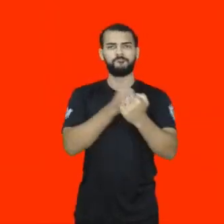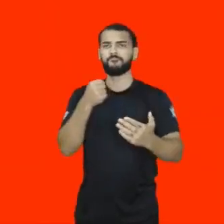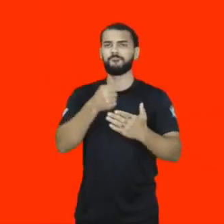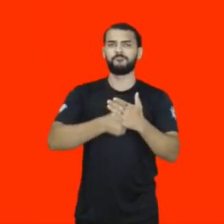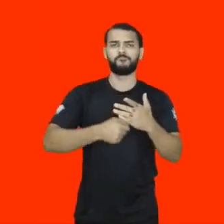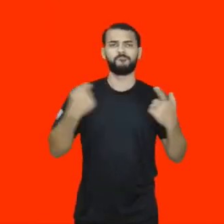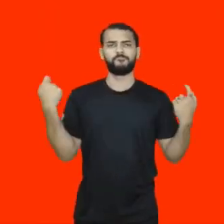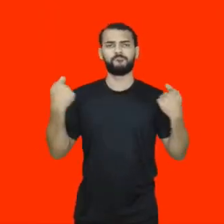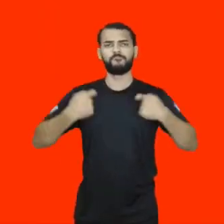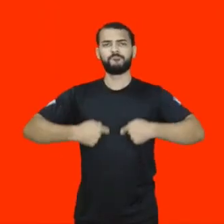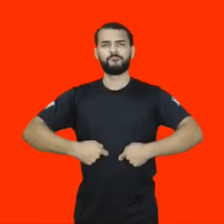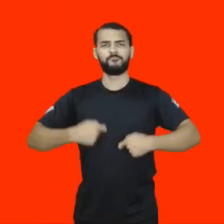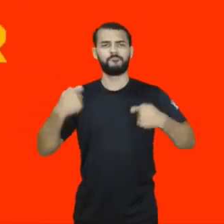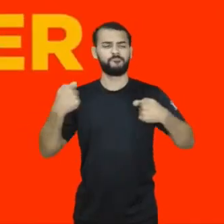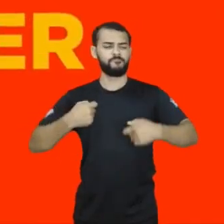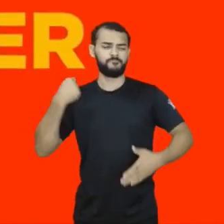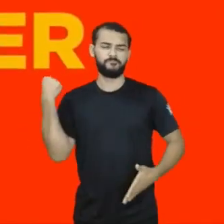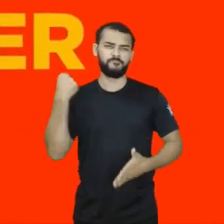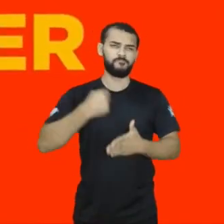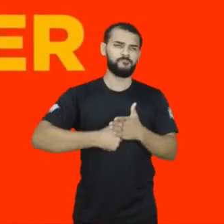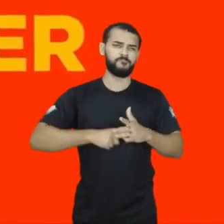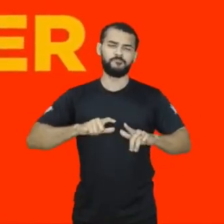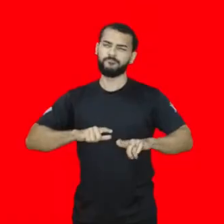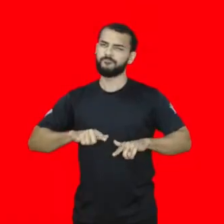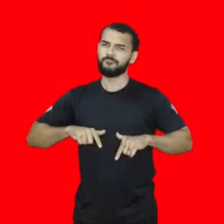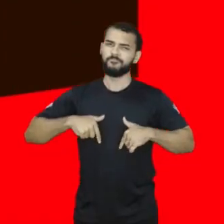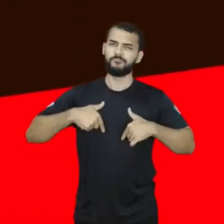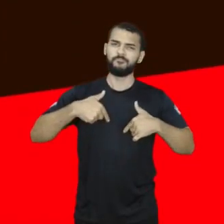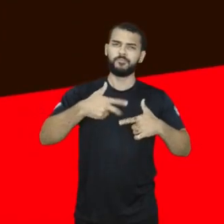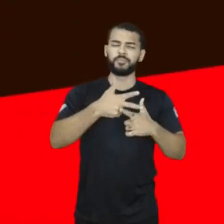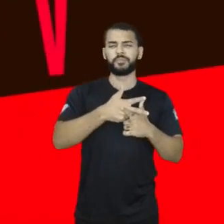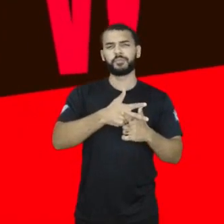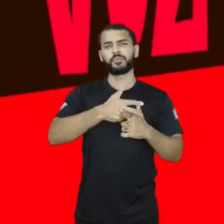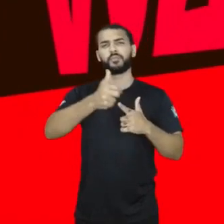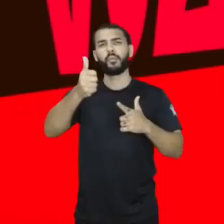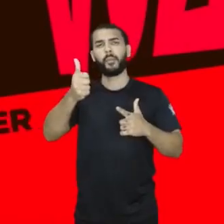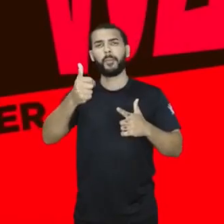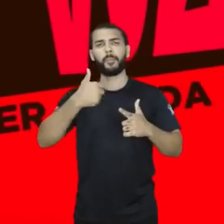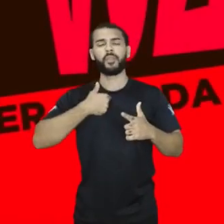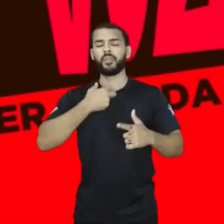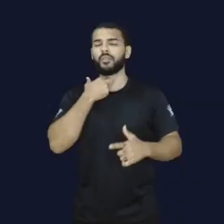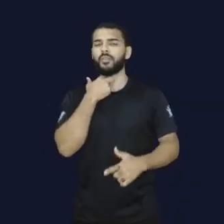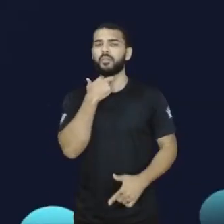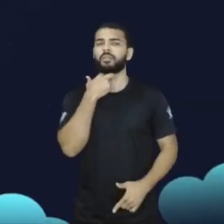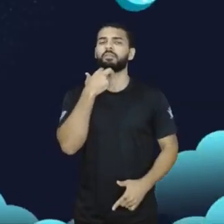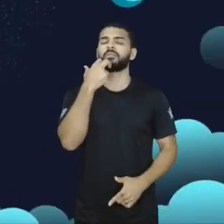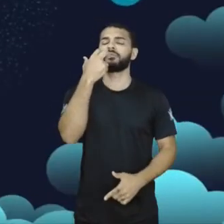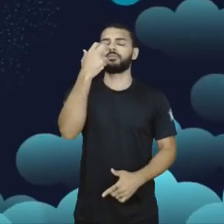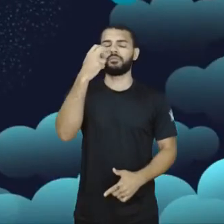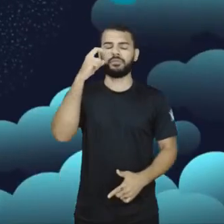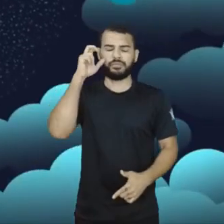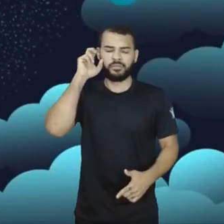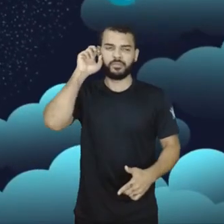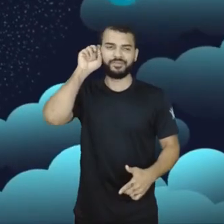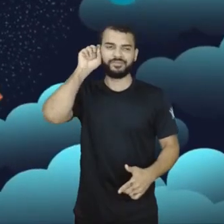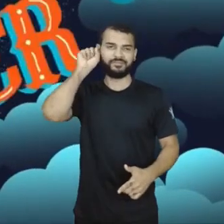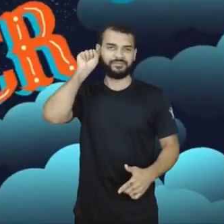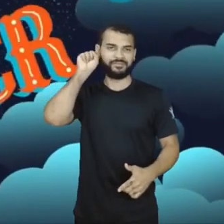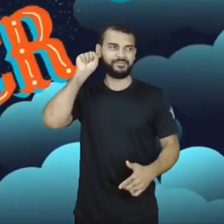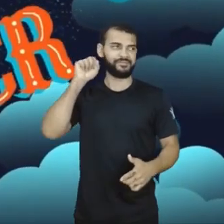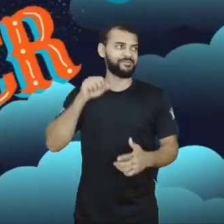sina, batalhando pra vencer. Tenho voz pra ser ouvida,